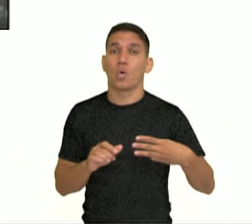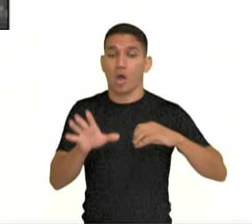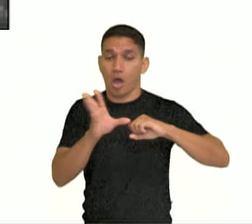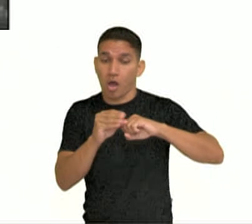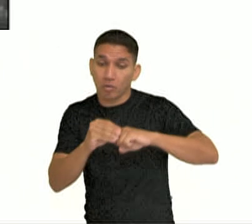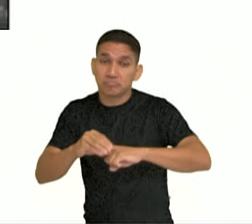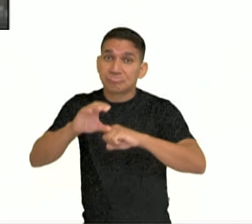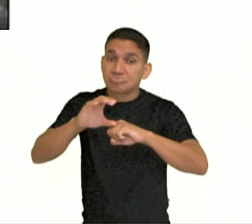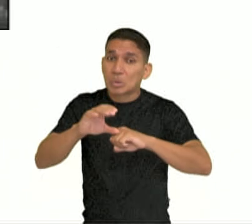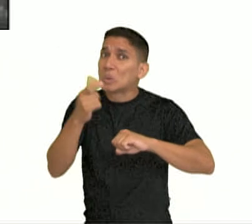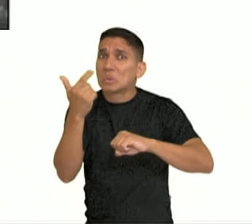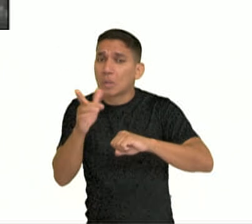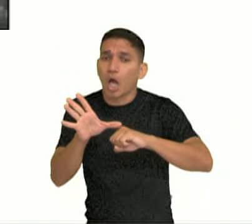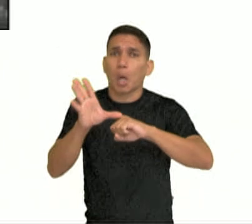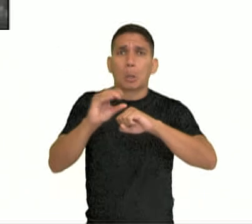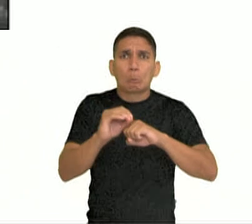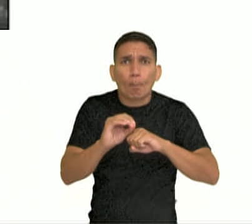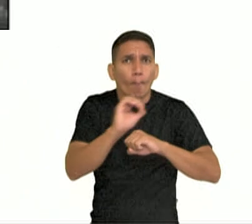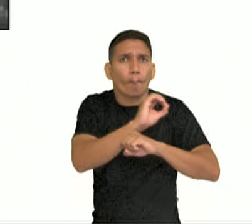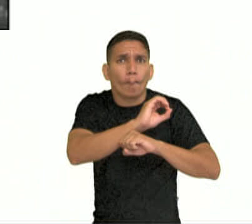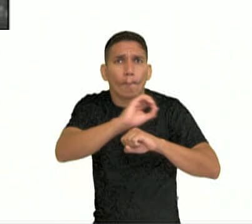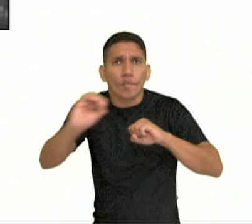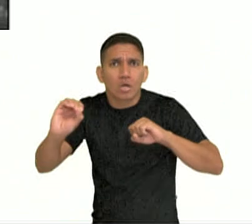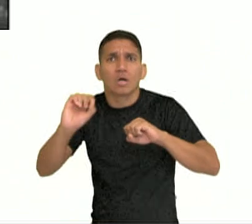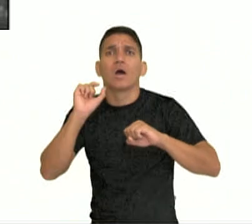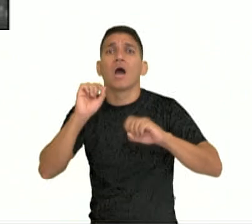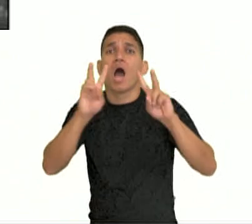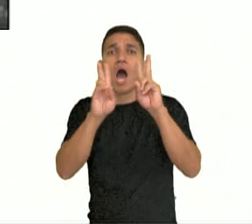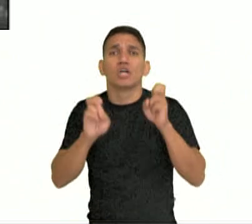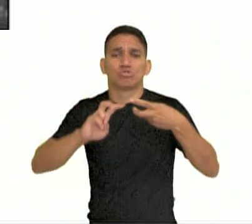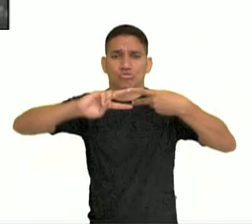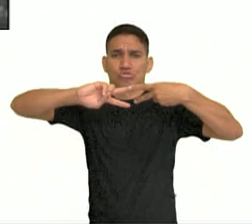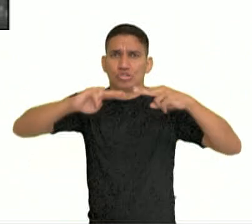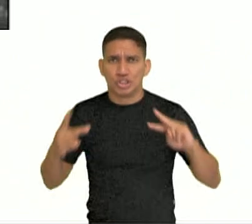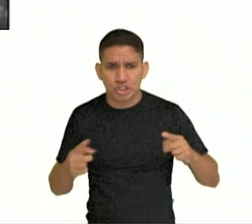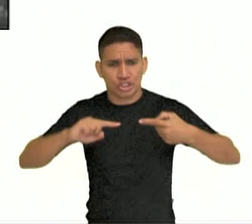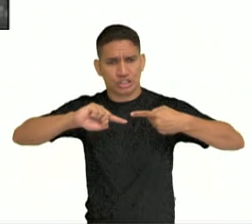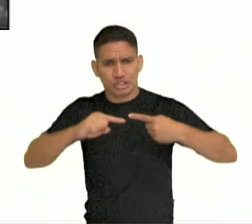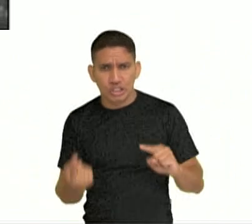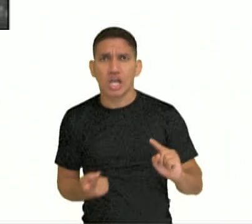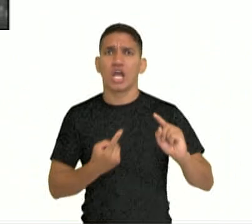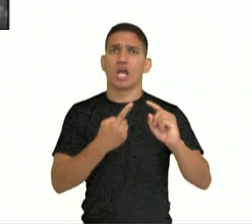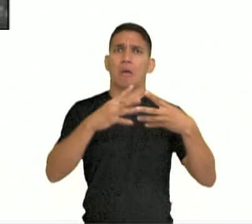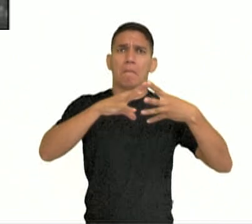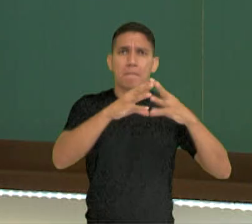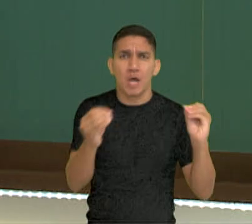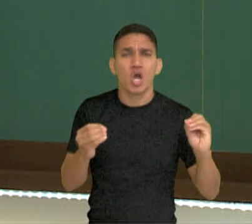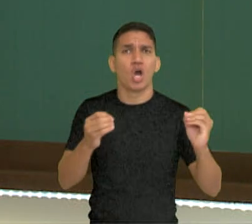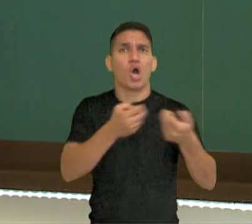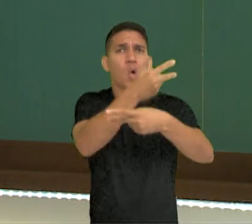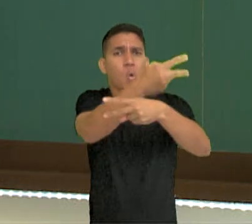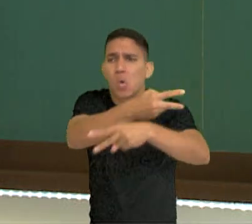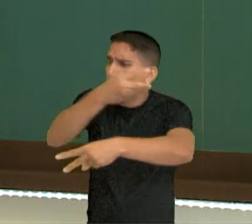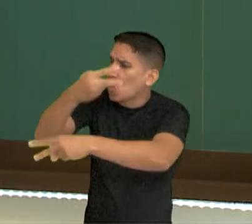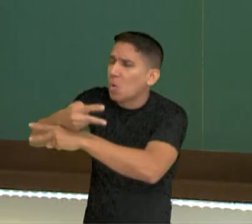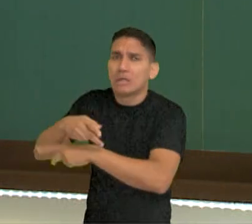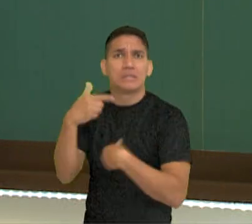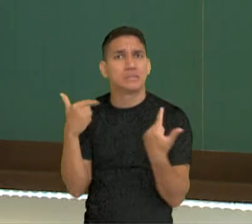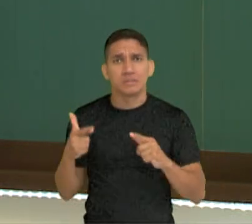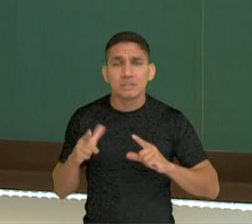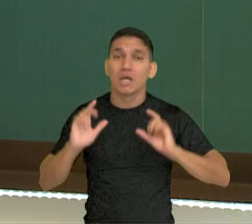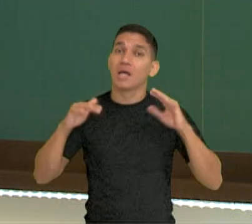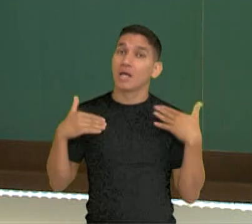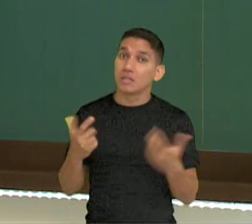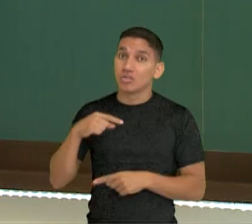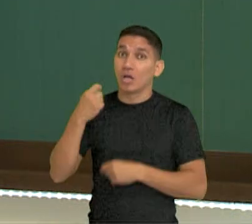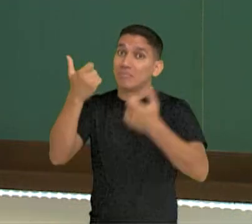algum sobre termos como genes, cromossomos, meiose, ele não sabia de nada disso. Tá? Então, apesar da gente falar